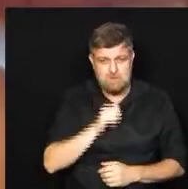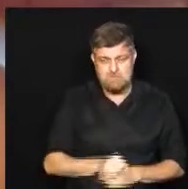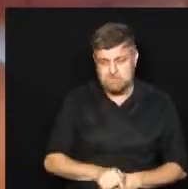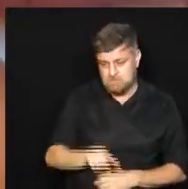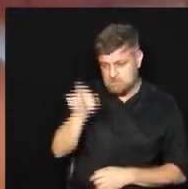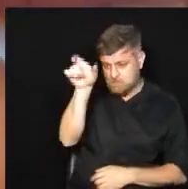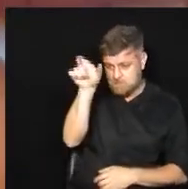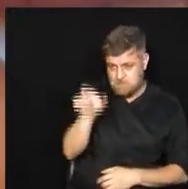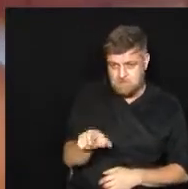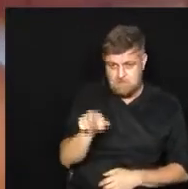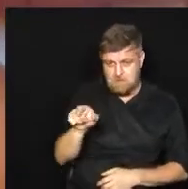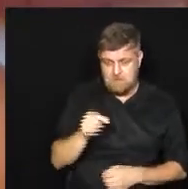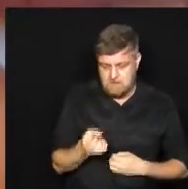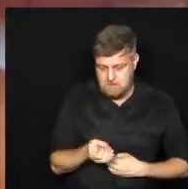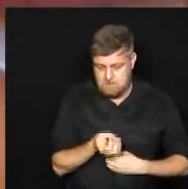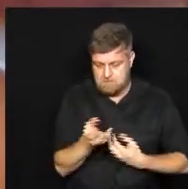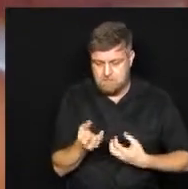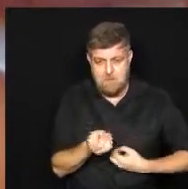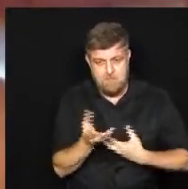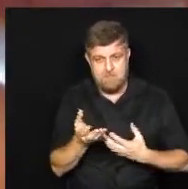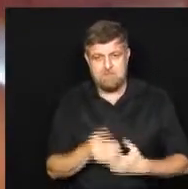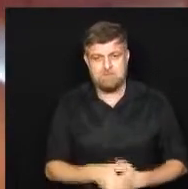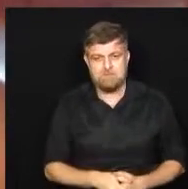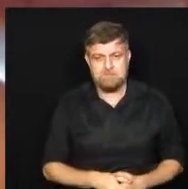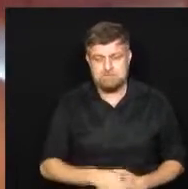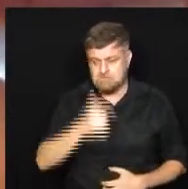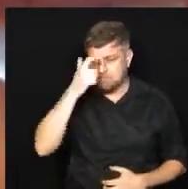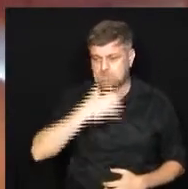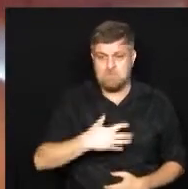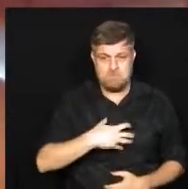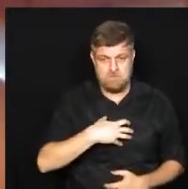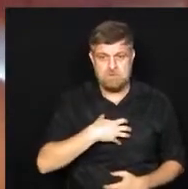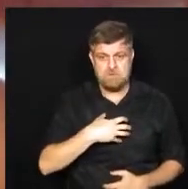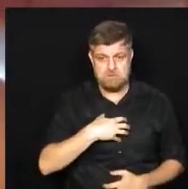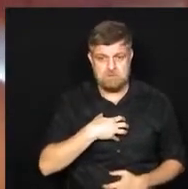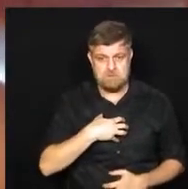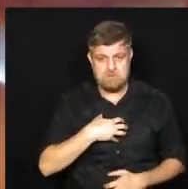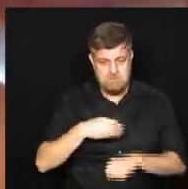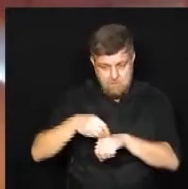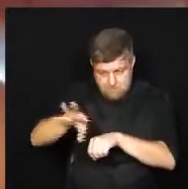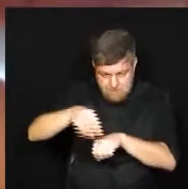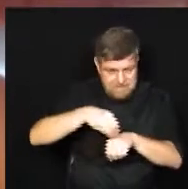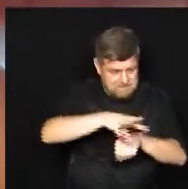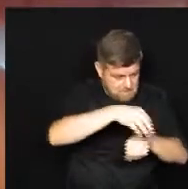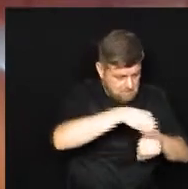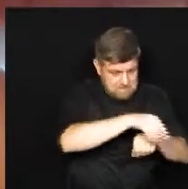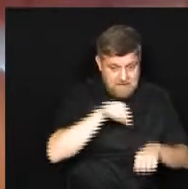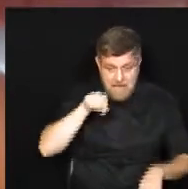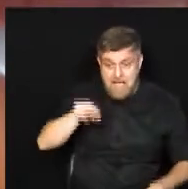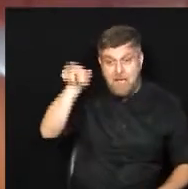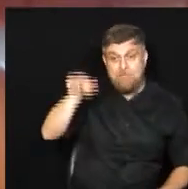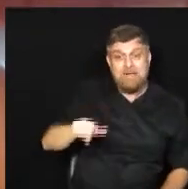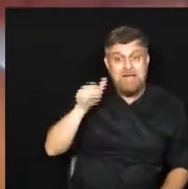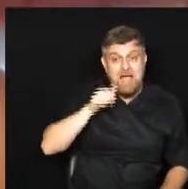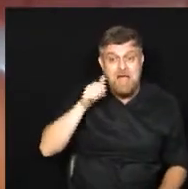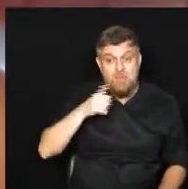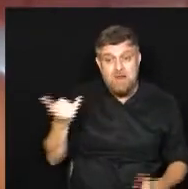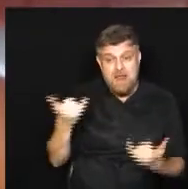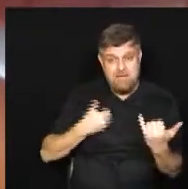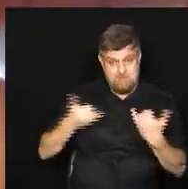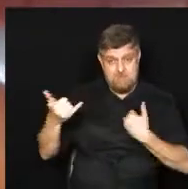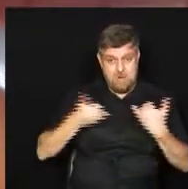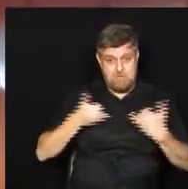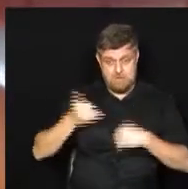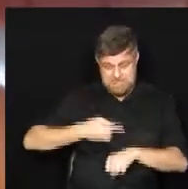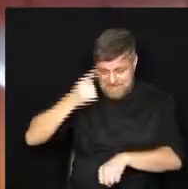pelo fato dela ter relatado isso numa reunião da comissão, eu me sinto autorizada para reproduzir. Essa mulher nos contou, na reunião da